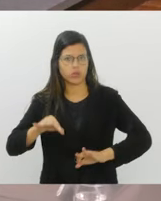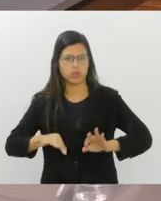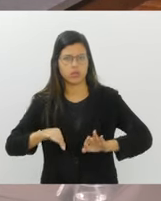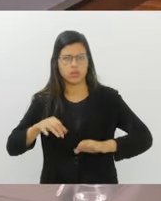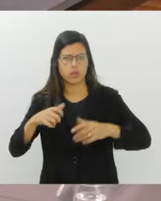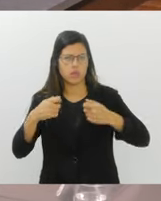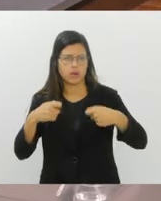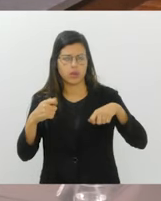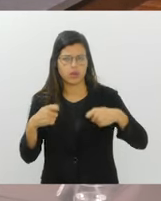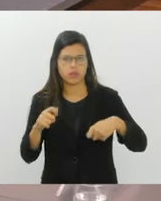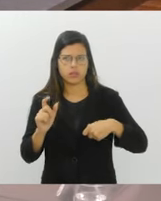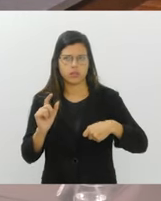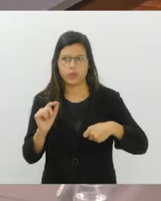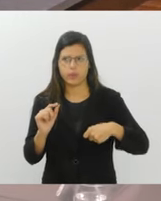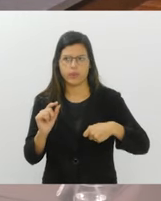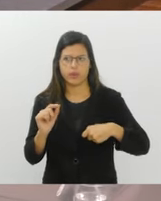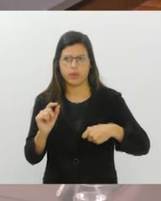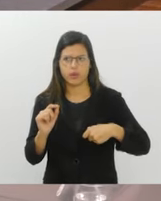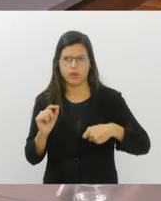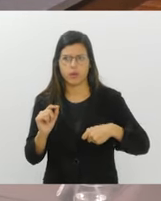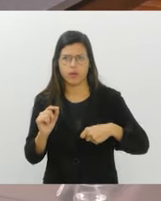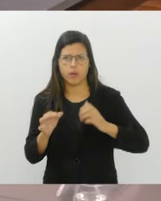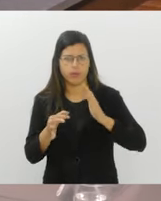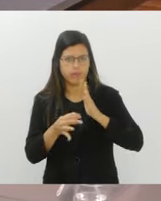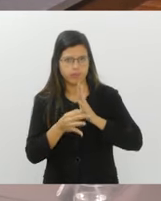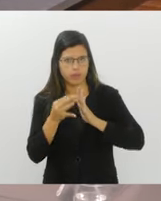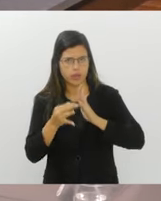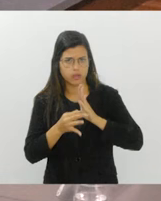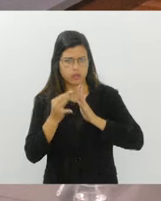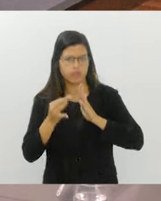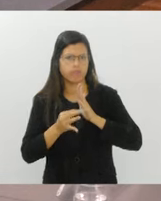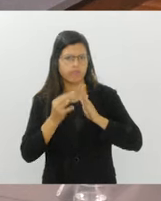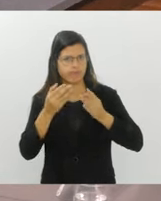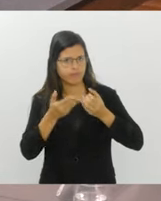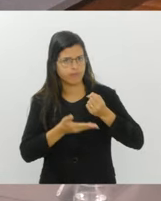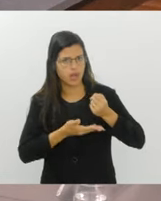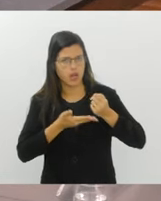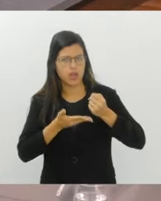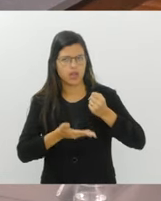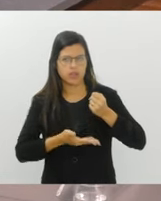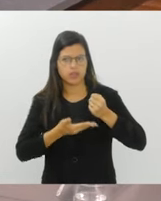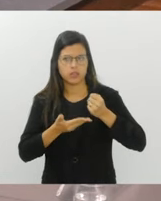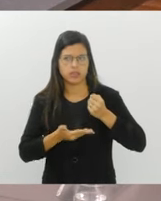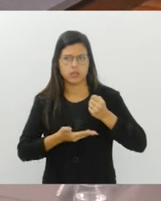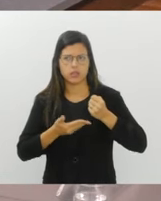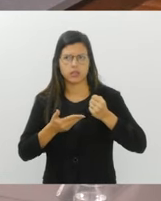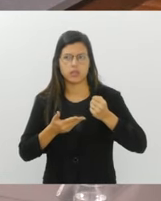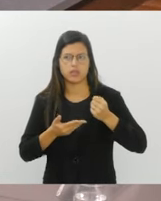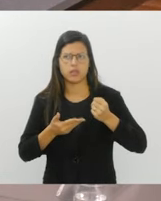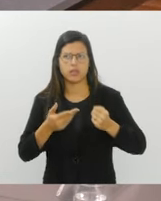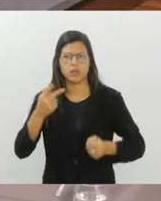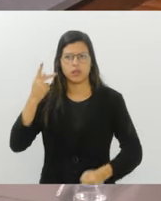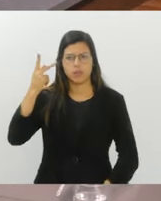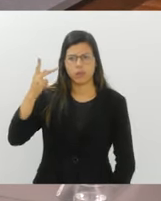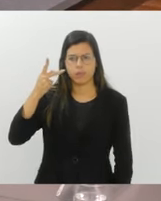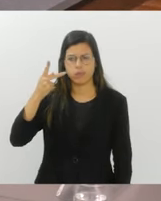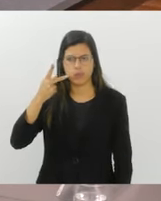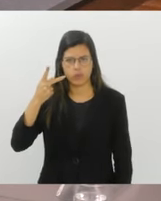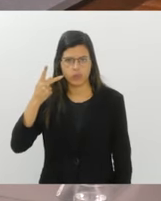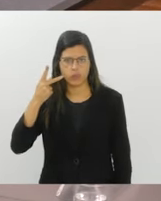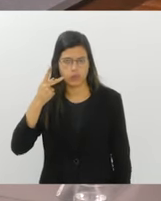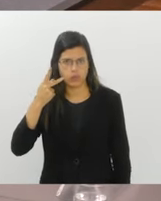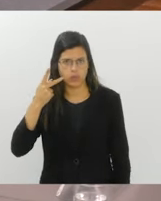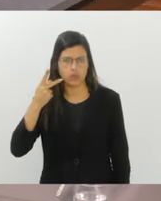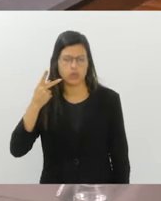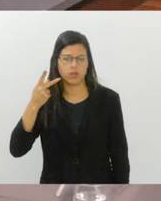dependerá de um parecer fundamentado da Procuradoria-Geral do